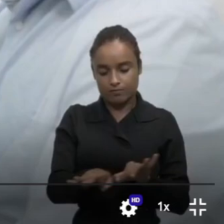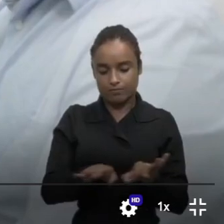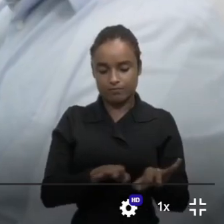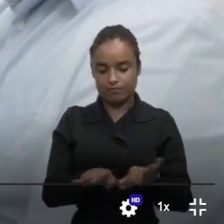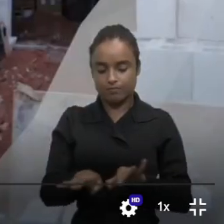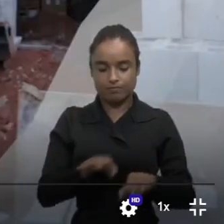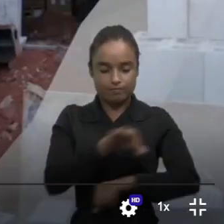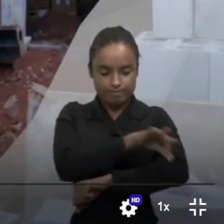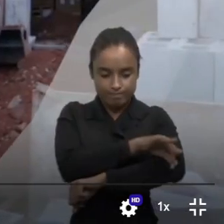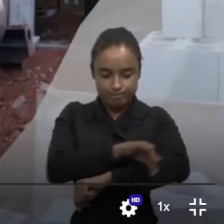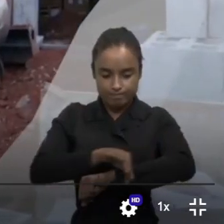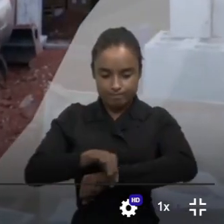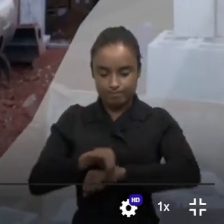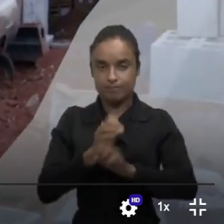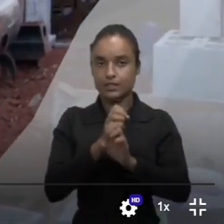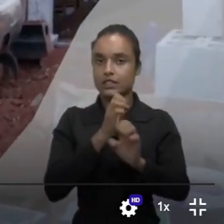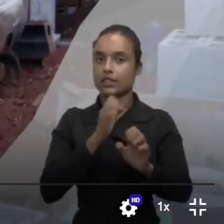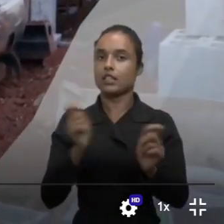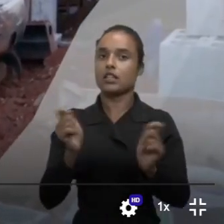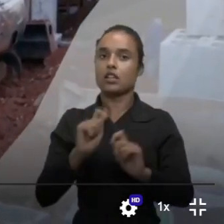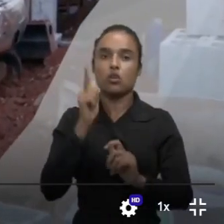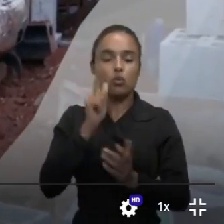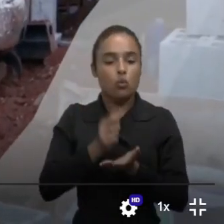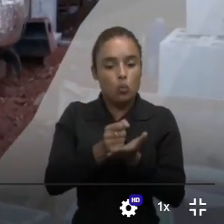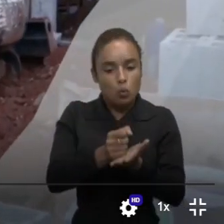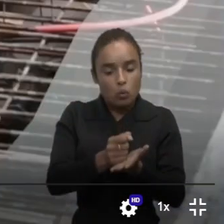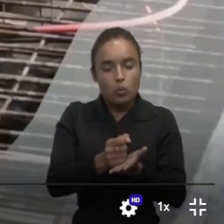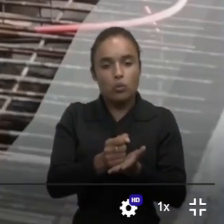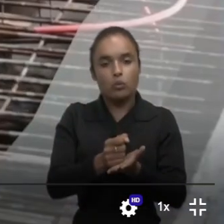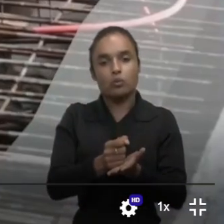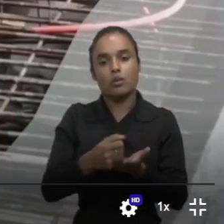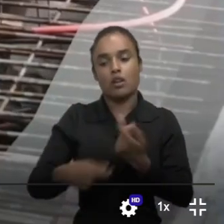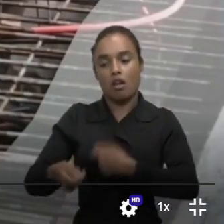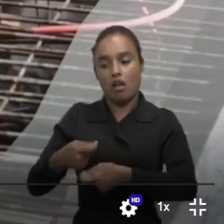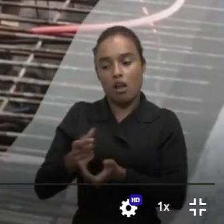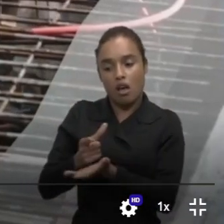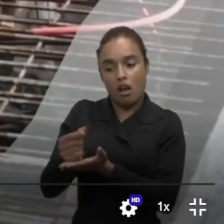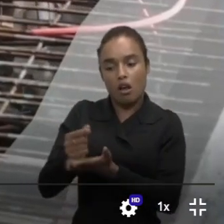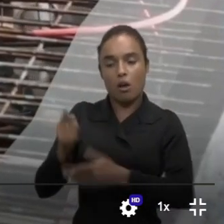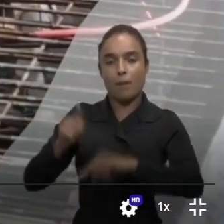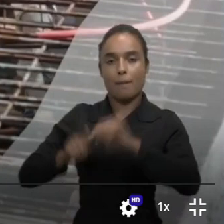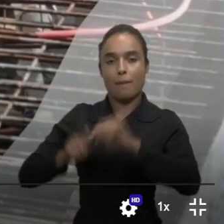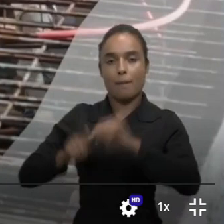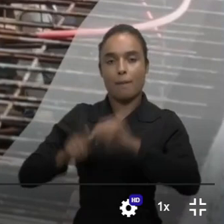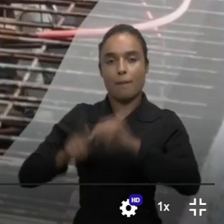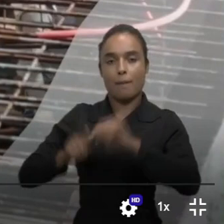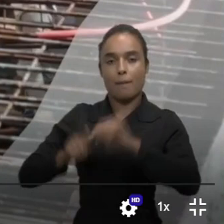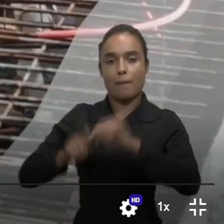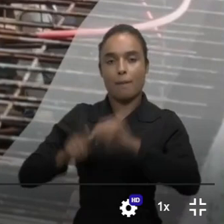estrutural da obra, uma vez que pode contribuir para a economia dos materiais que serão utilizados na